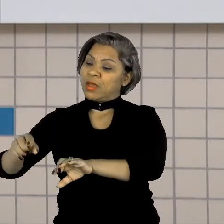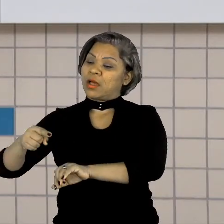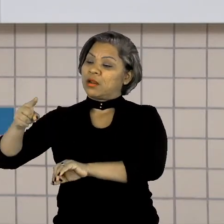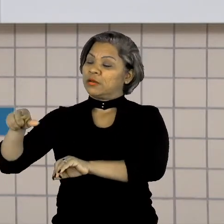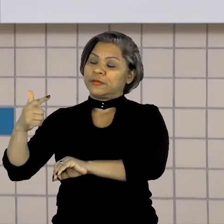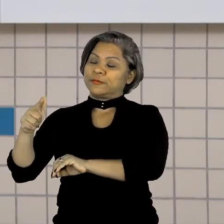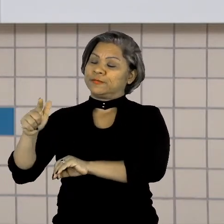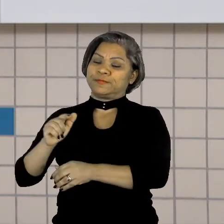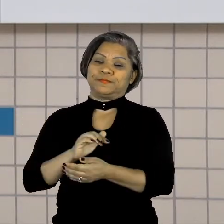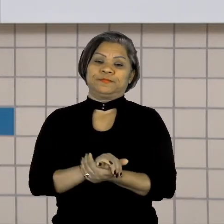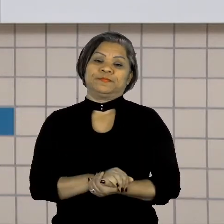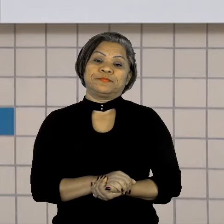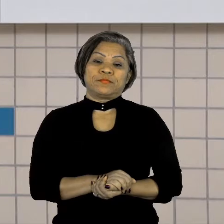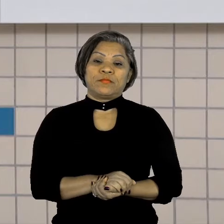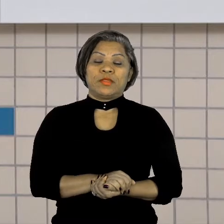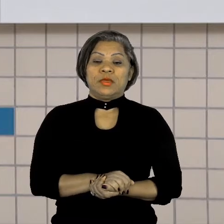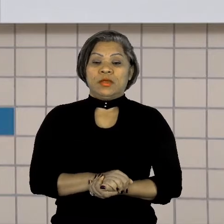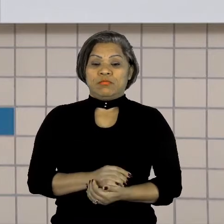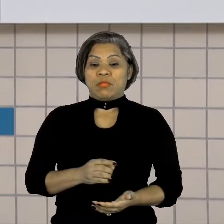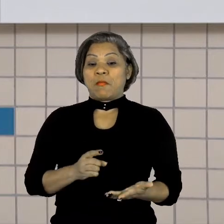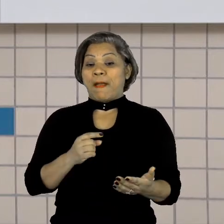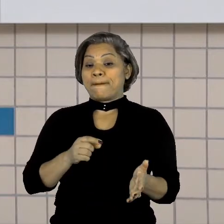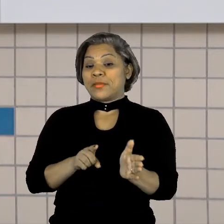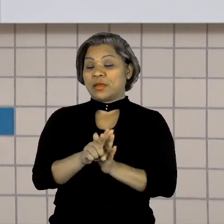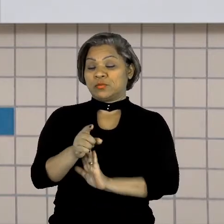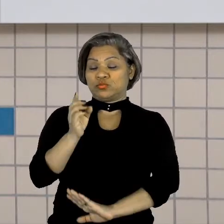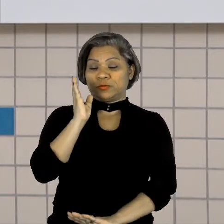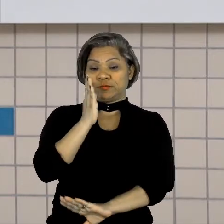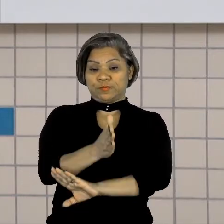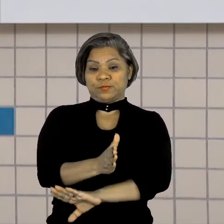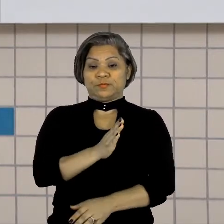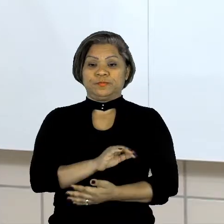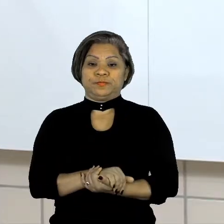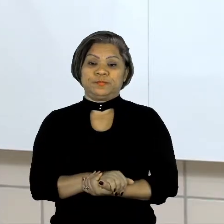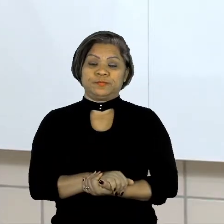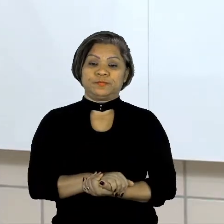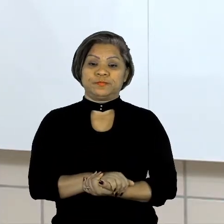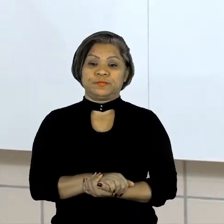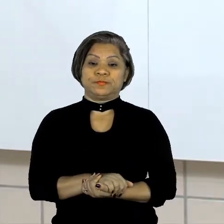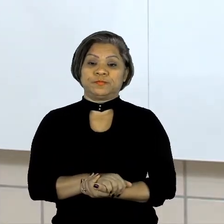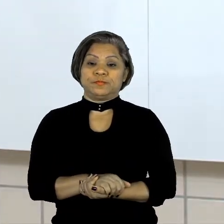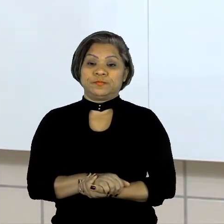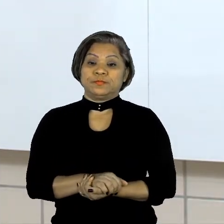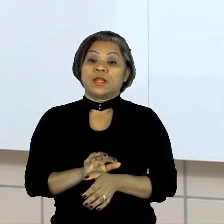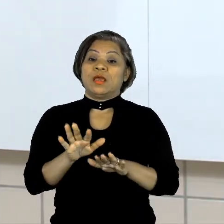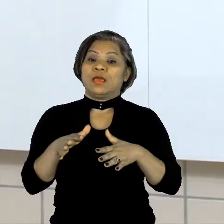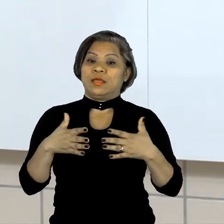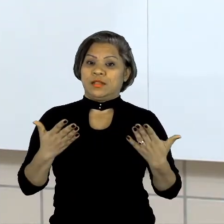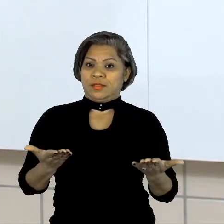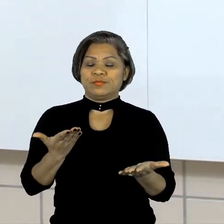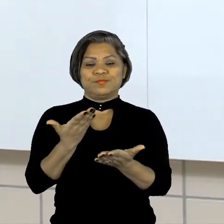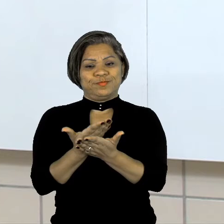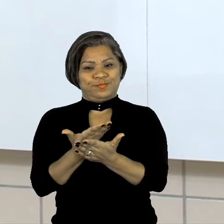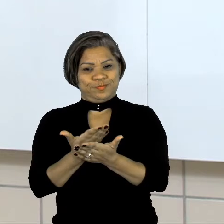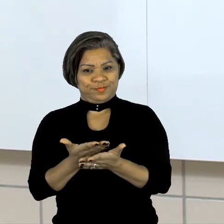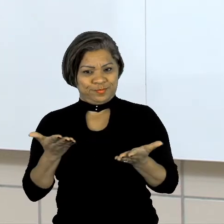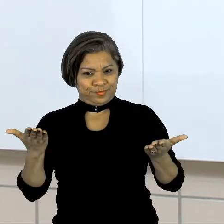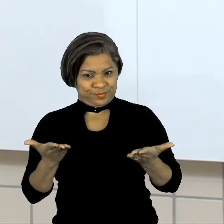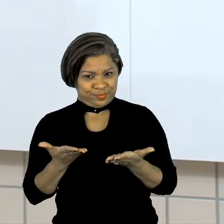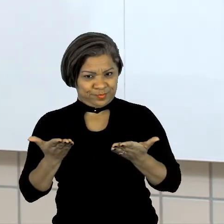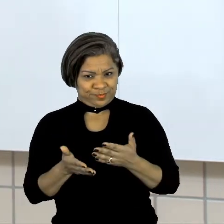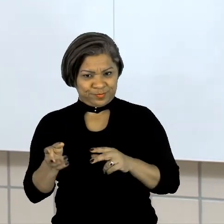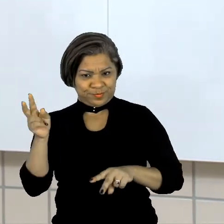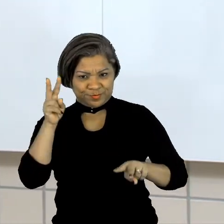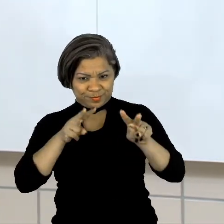pergunta direta, ok? Então, nessa aula de hoje, a gente viu o